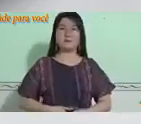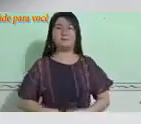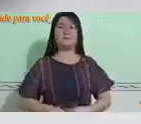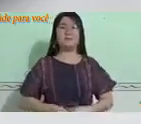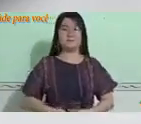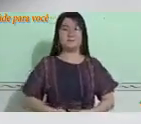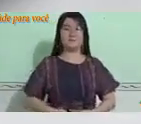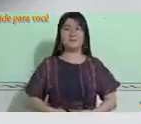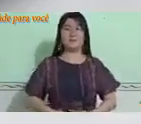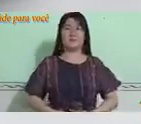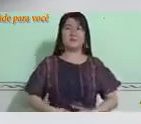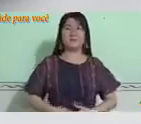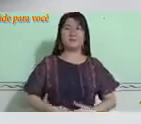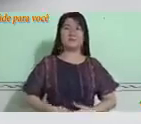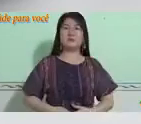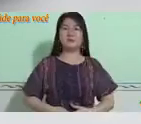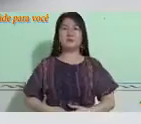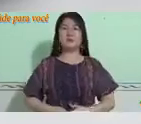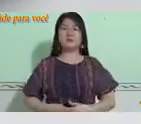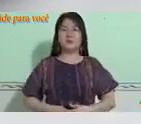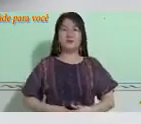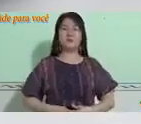higiene corretos.